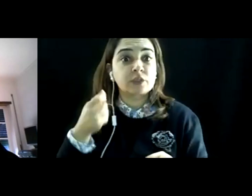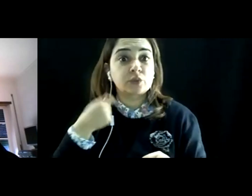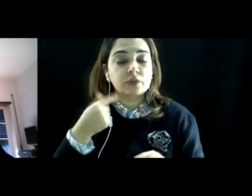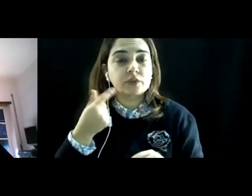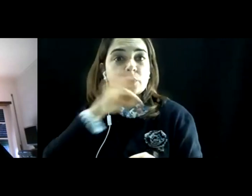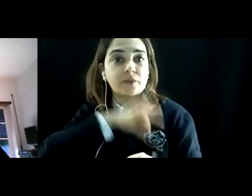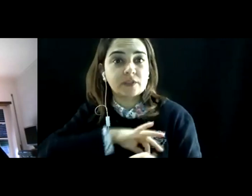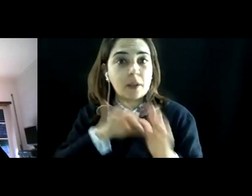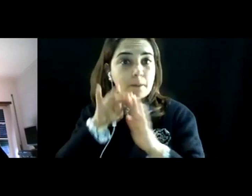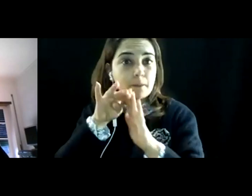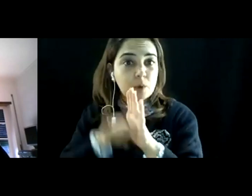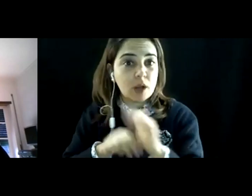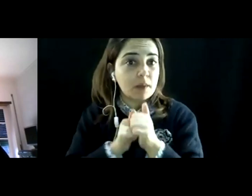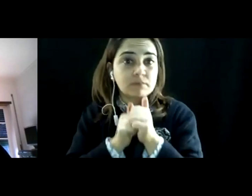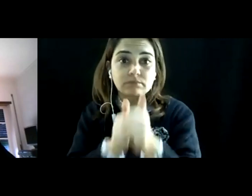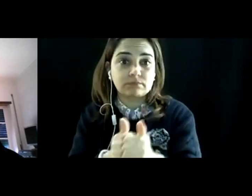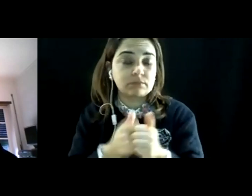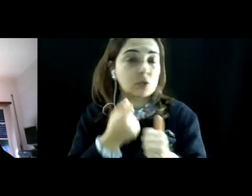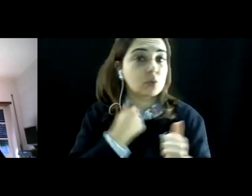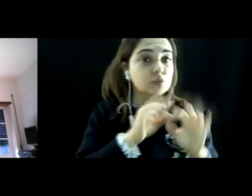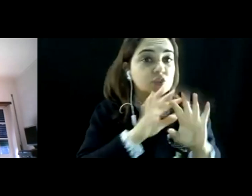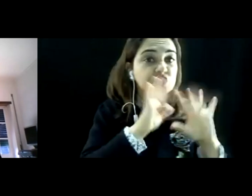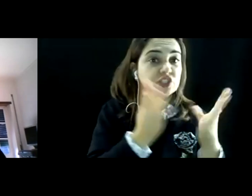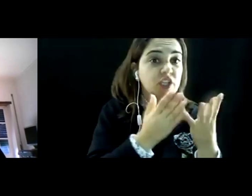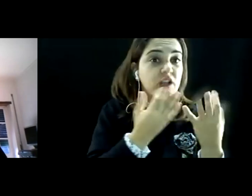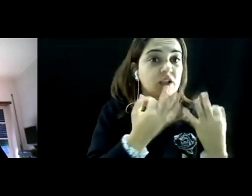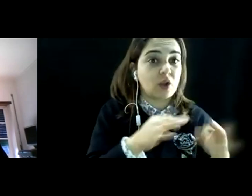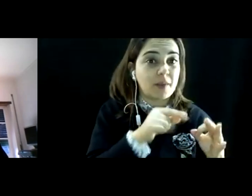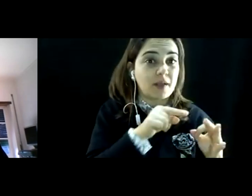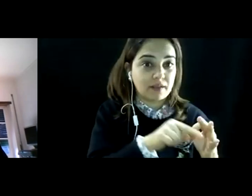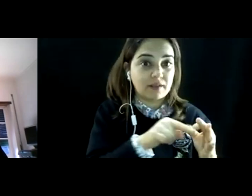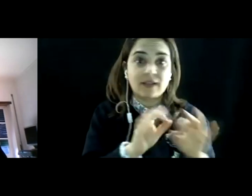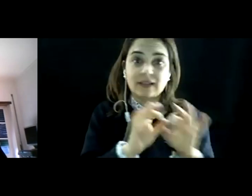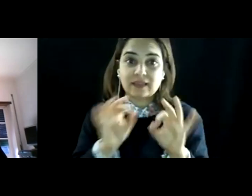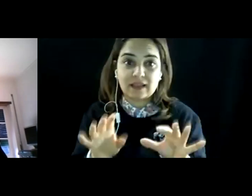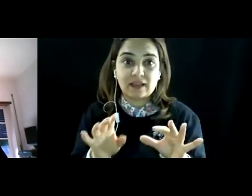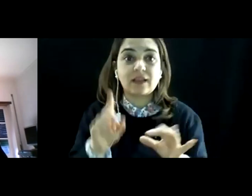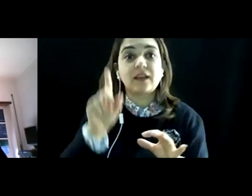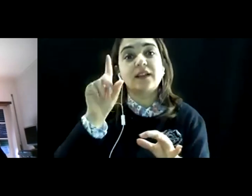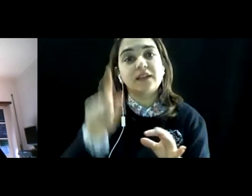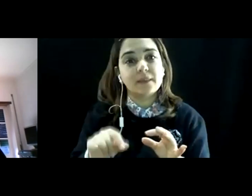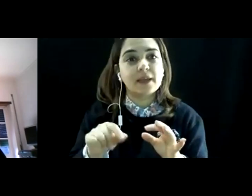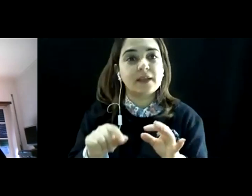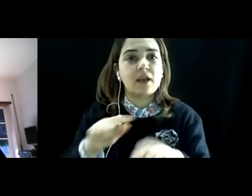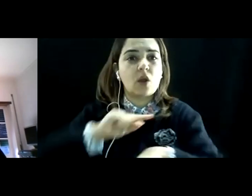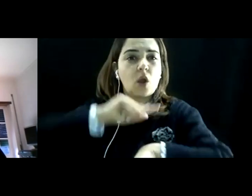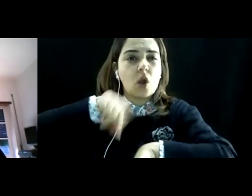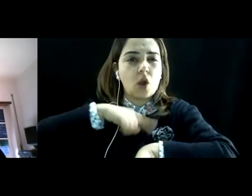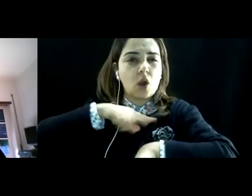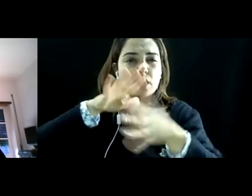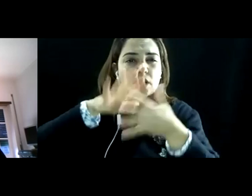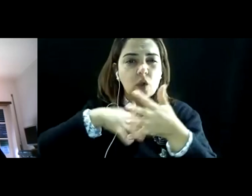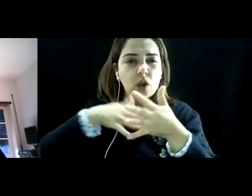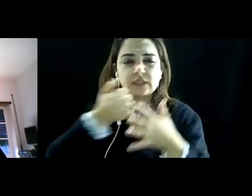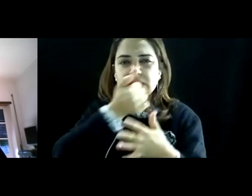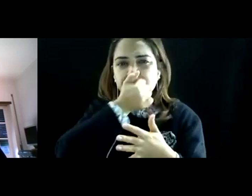mesmo programa do português dos cursos gerais, como o Eduardo bem disse. Tem horários muitíssimo prolongados. Muitas vezes os